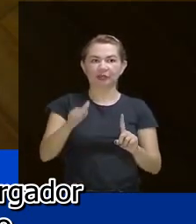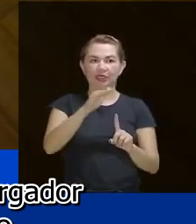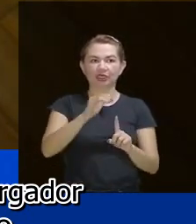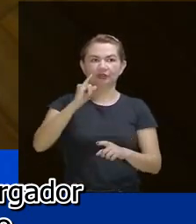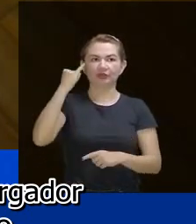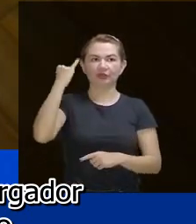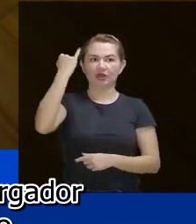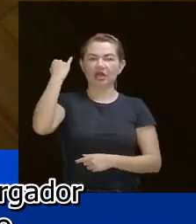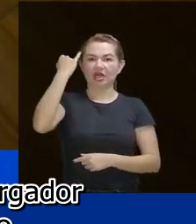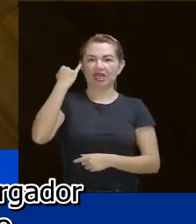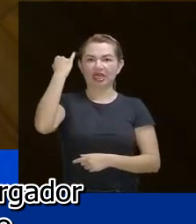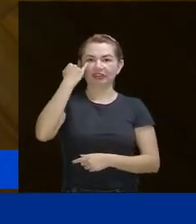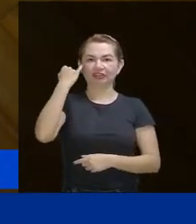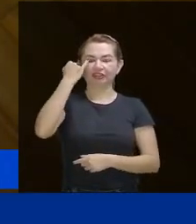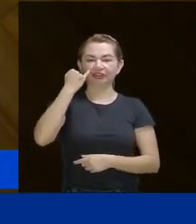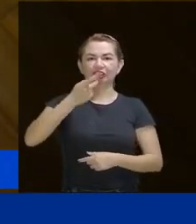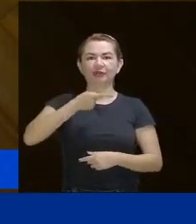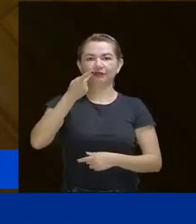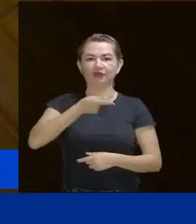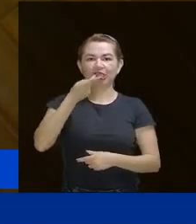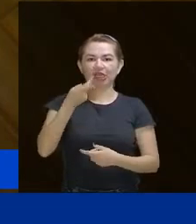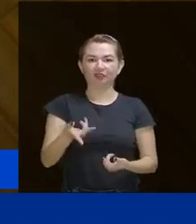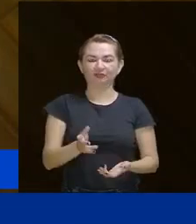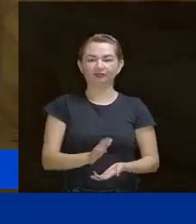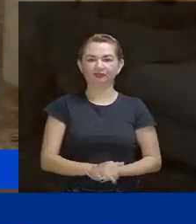Lages, para fazer o seu pronunciamento.